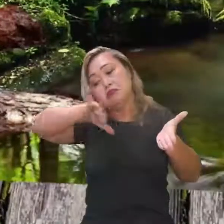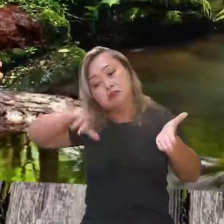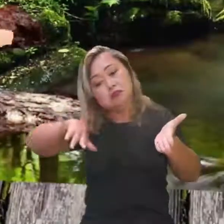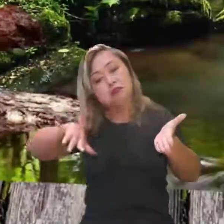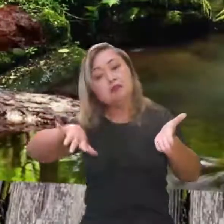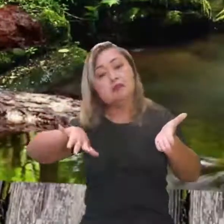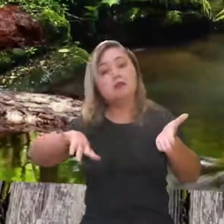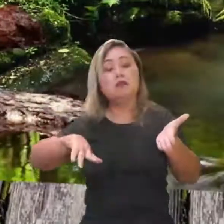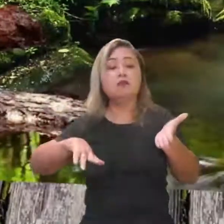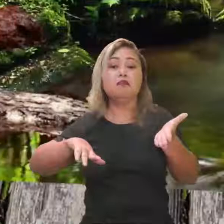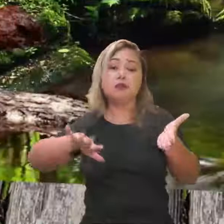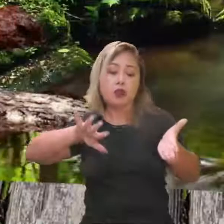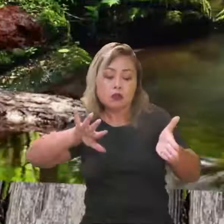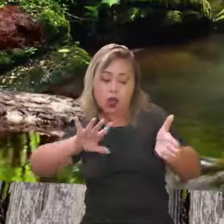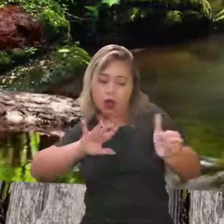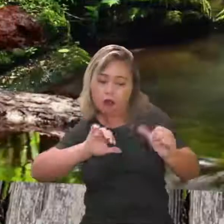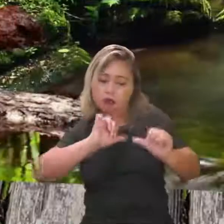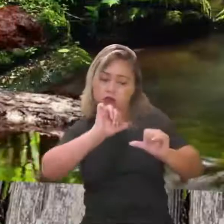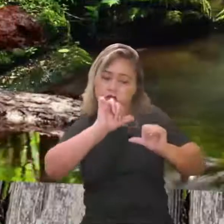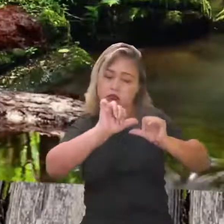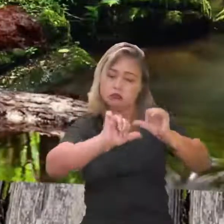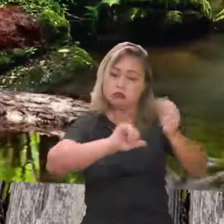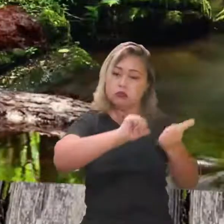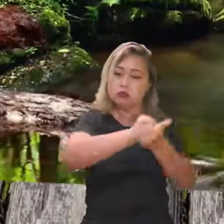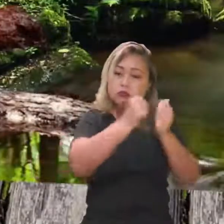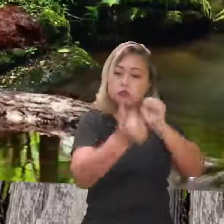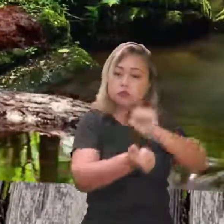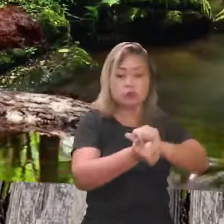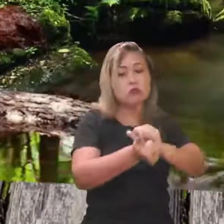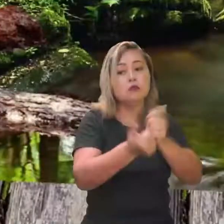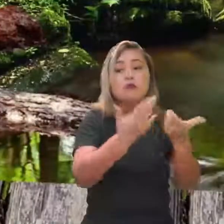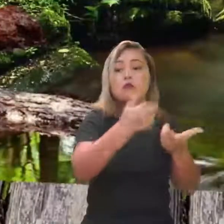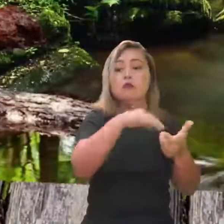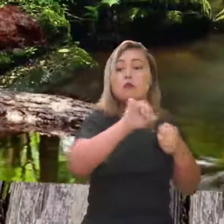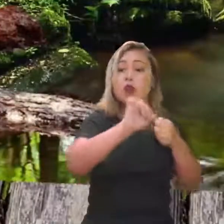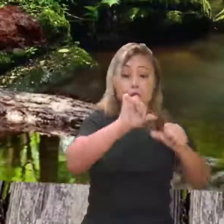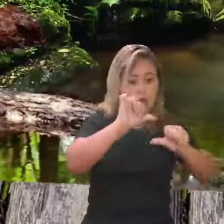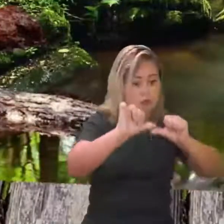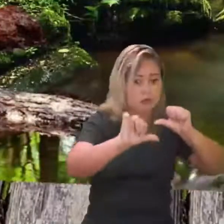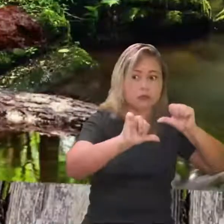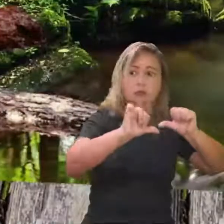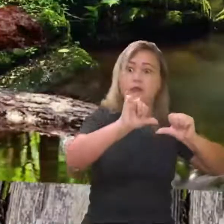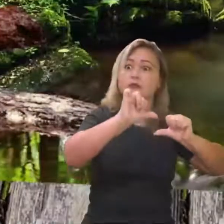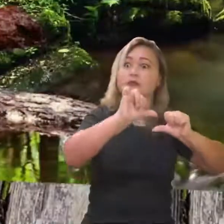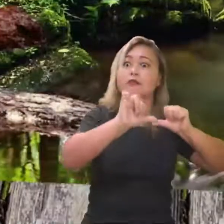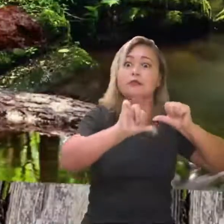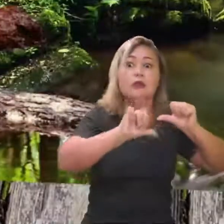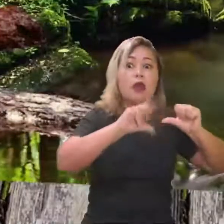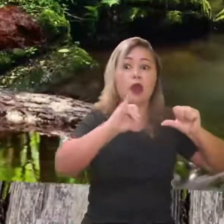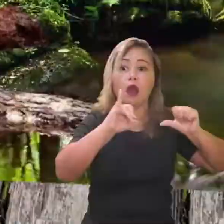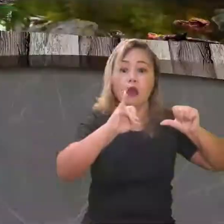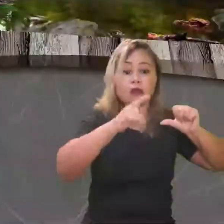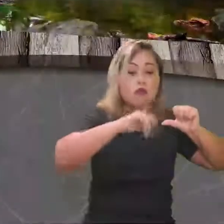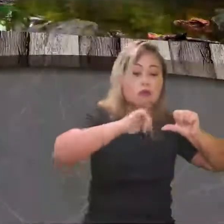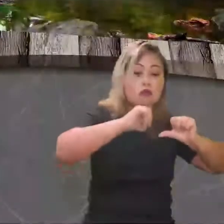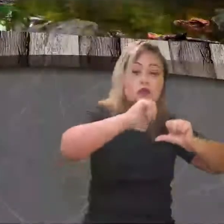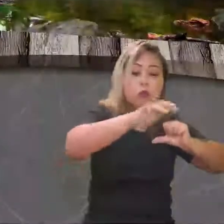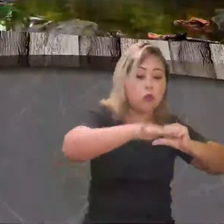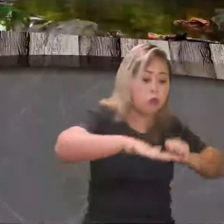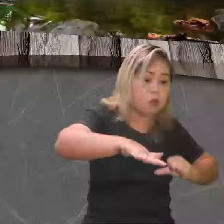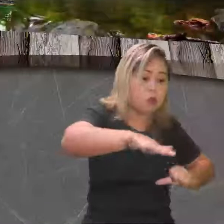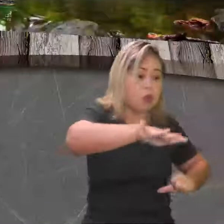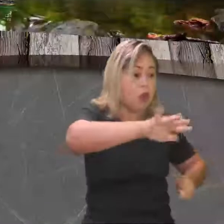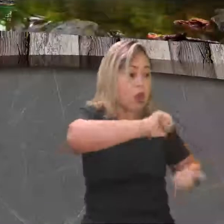de mutação modificando as espécies, onde uma vai se transformando, vai ocupando